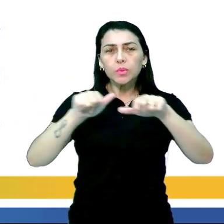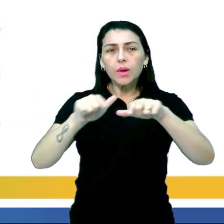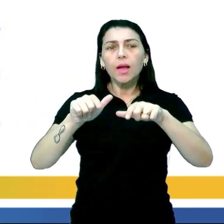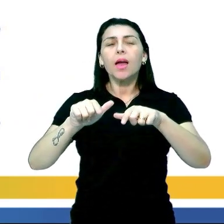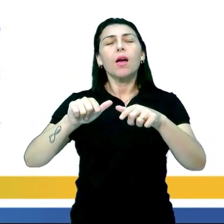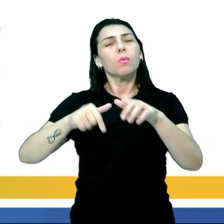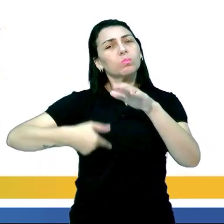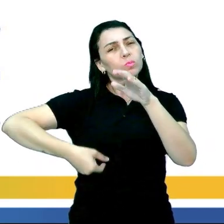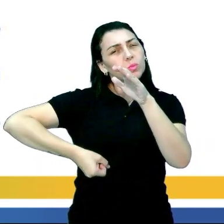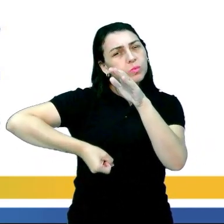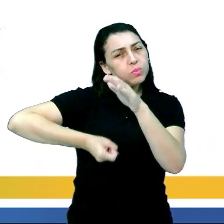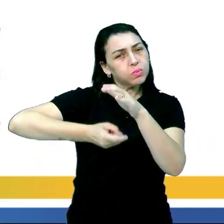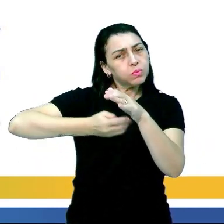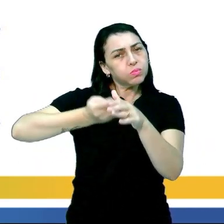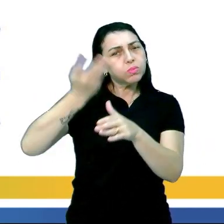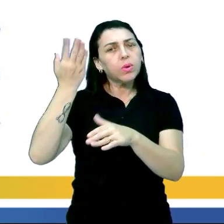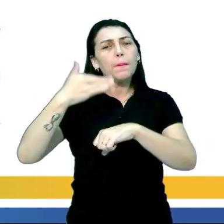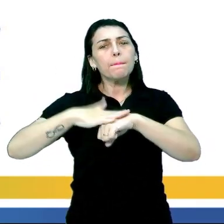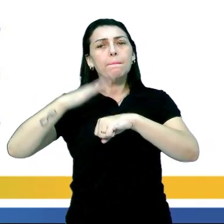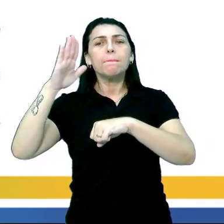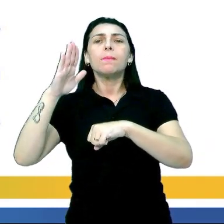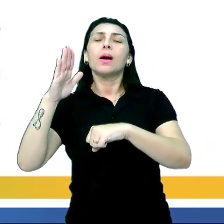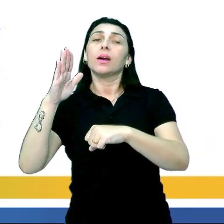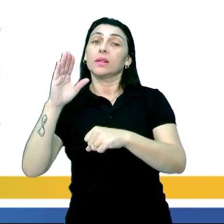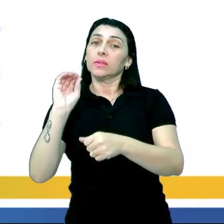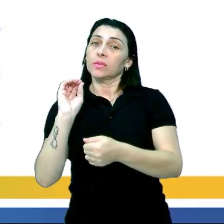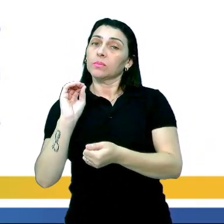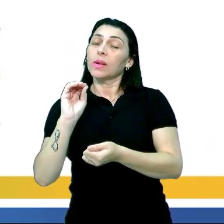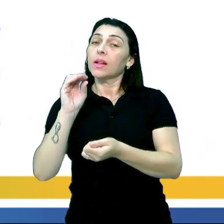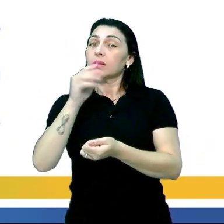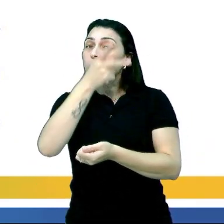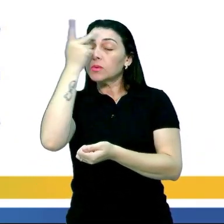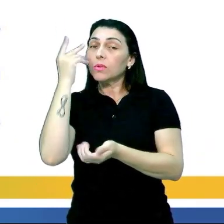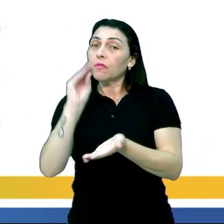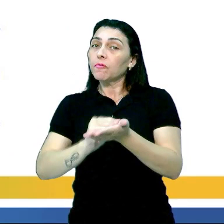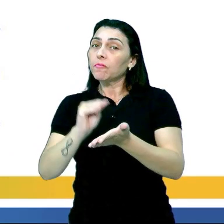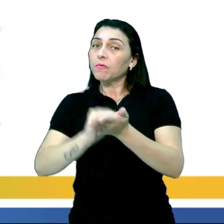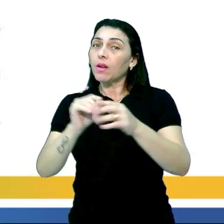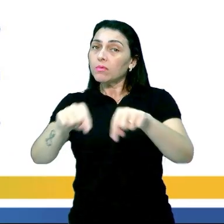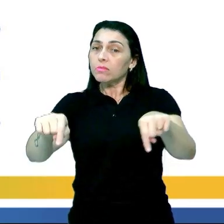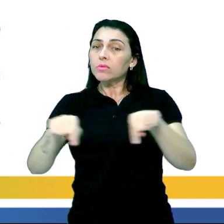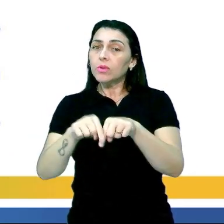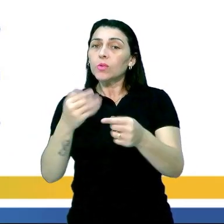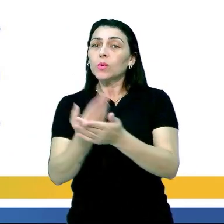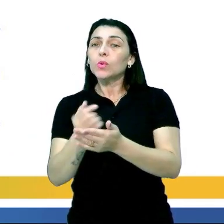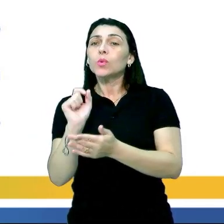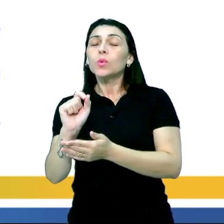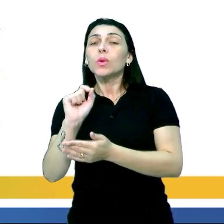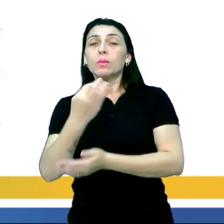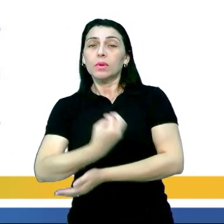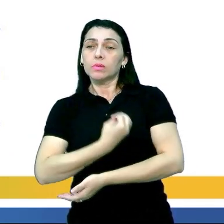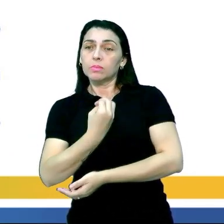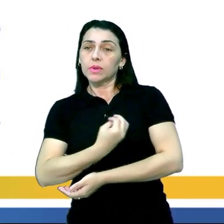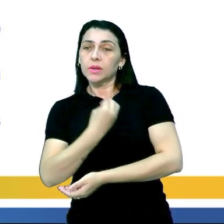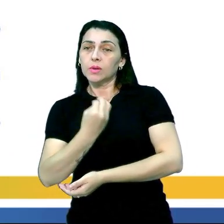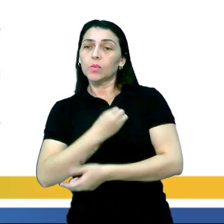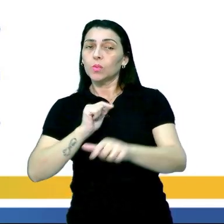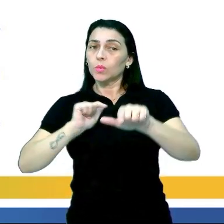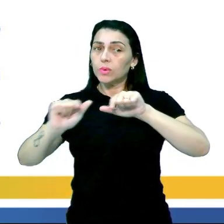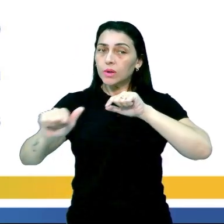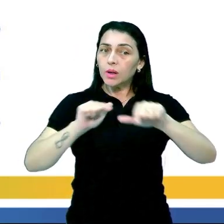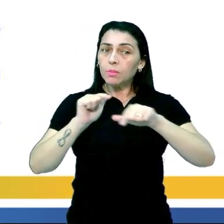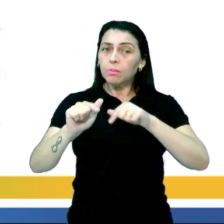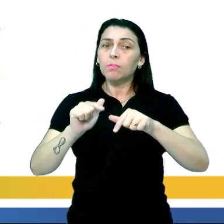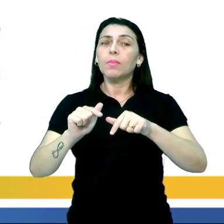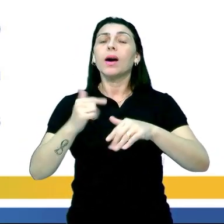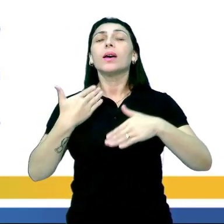trabalho é muitas vezes maior para os ausentes do escritório do que para os presentes. O